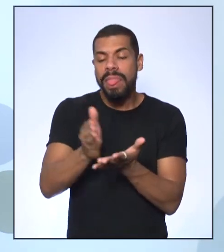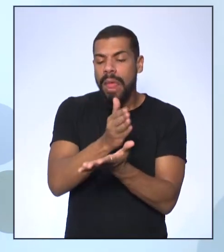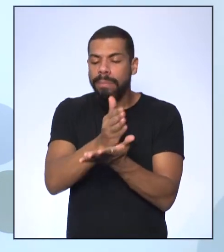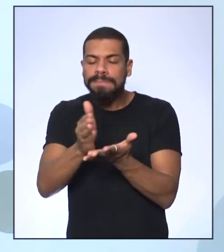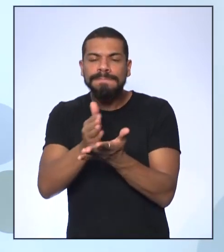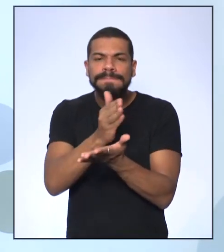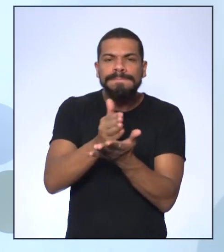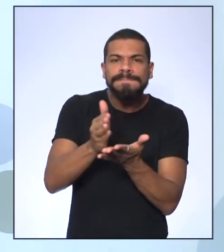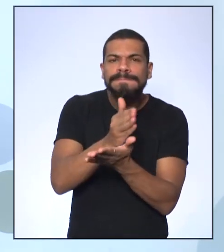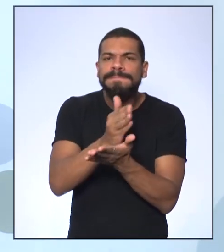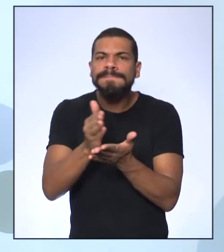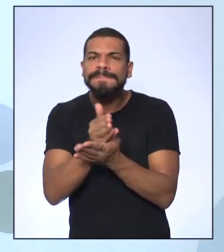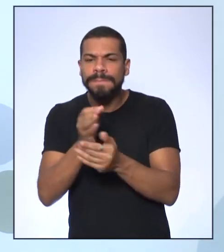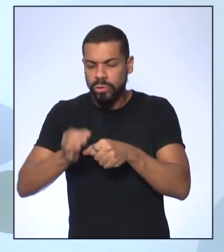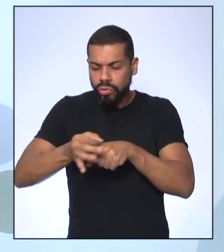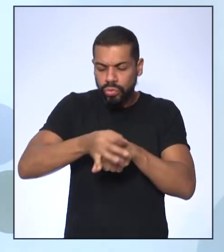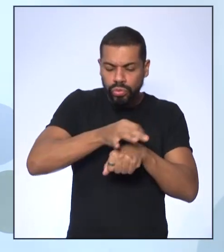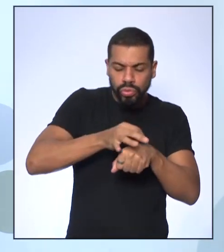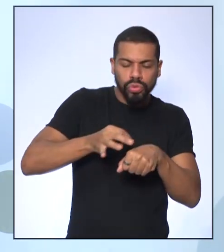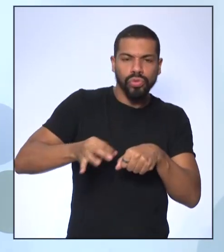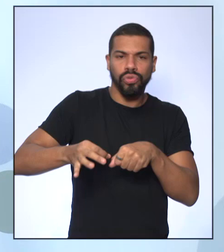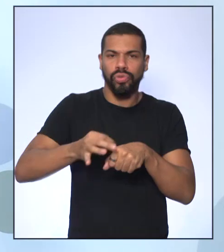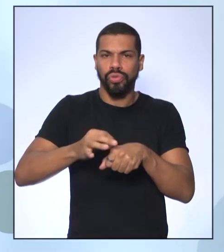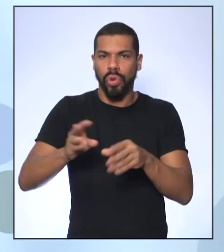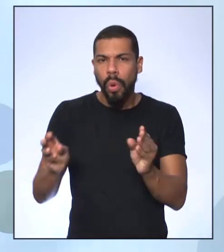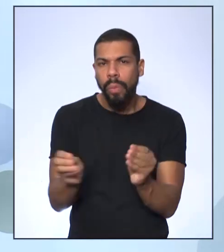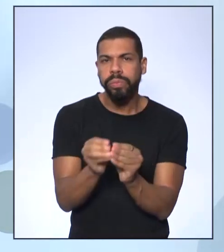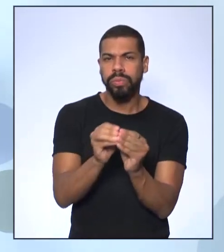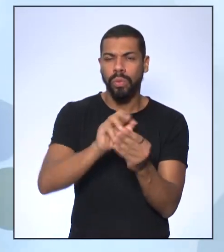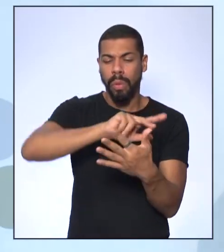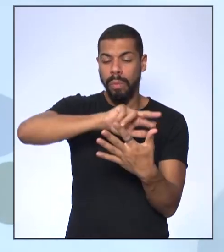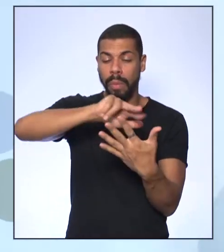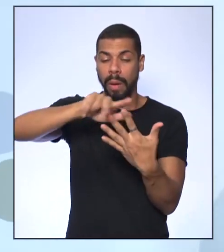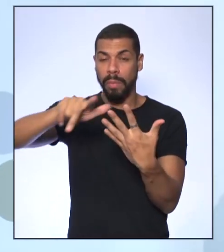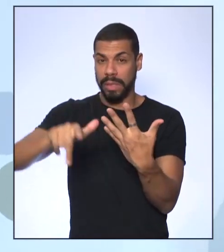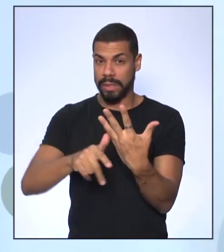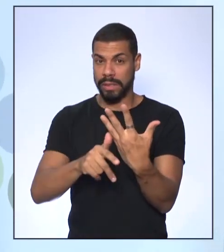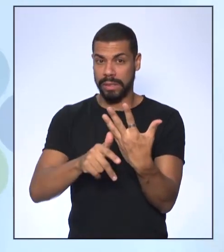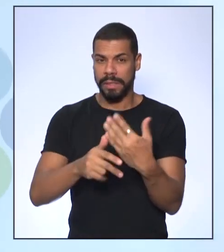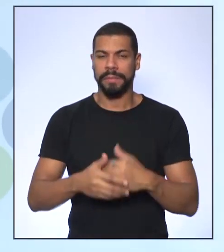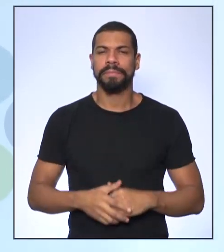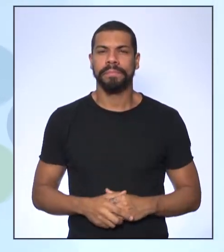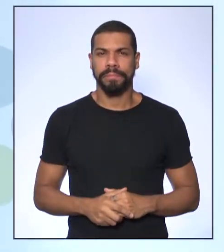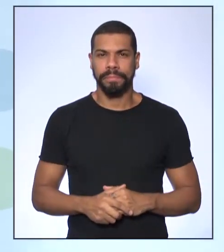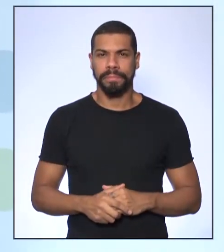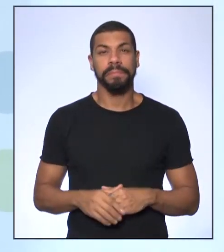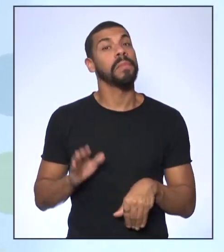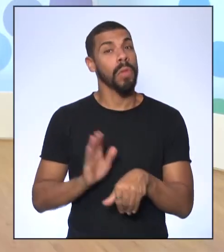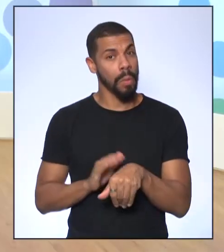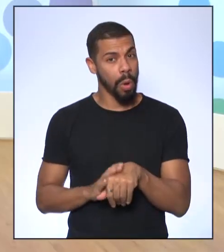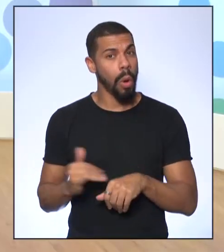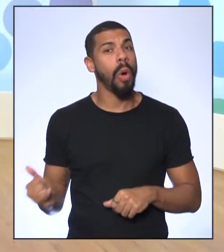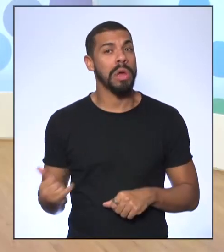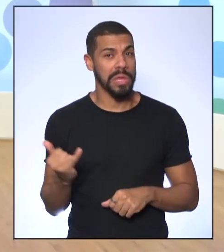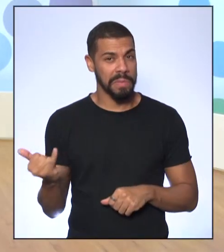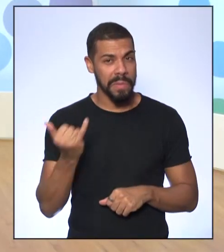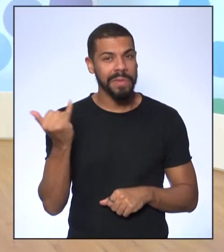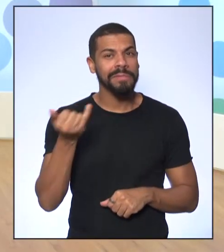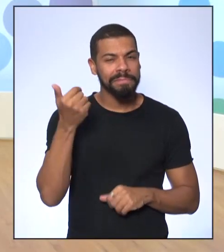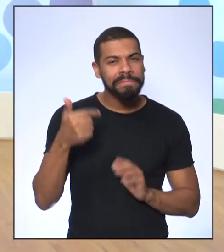essas células vão se diferenciar para formar esse ser pluricelular. Então, uma coisa importante que apareceu